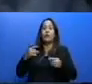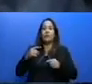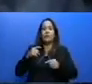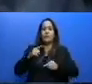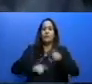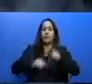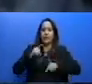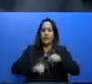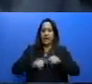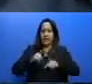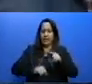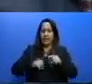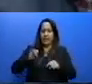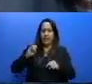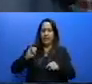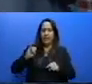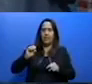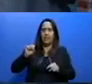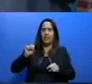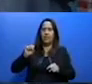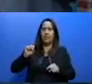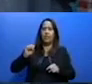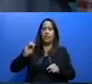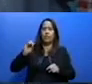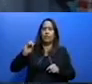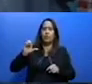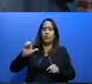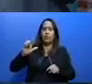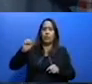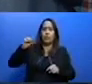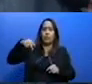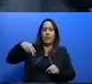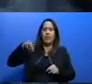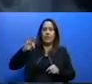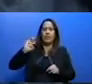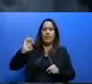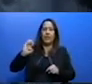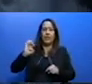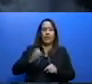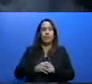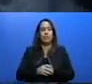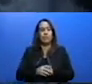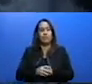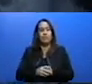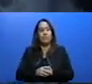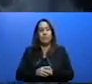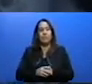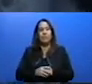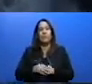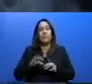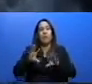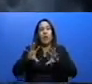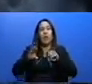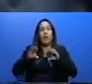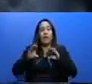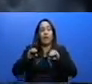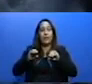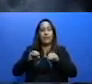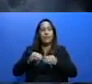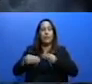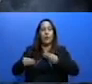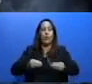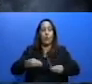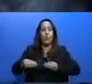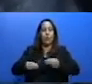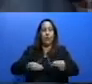a lã, lembra? Para aquecer o nosso corpo e proteger para não perder calor? O isopor, o